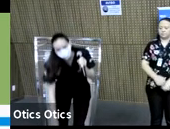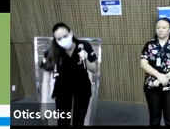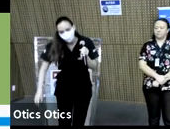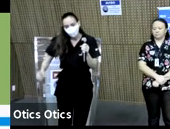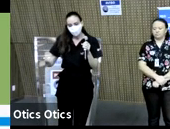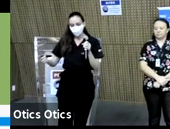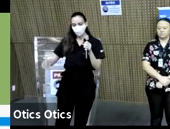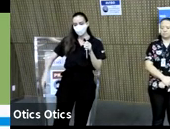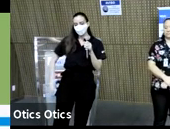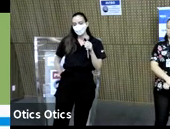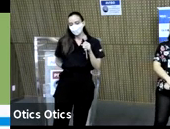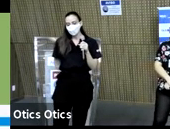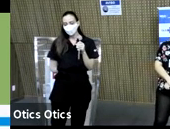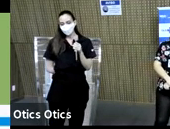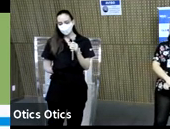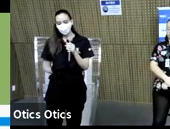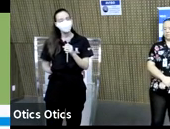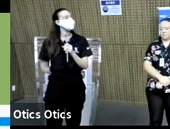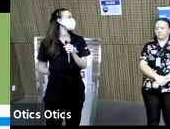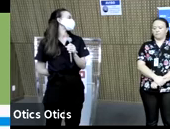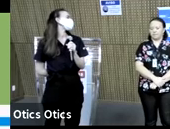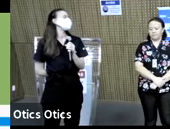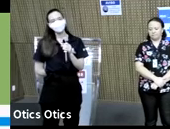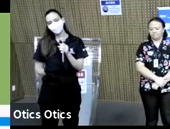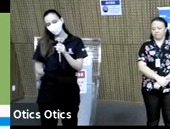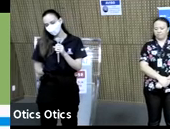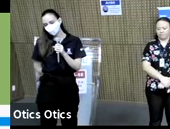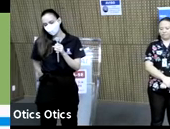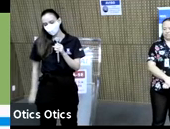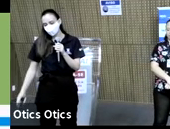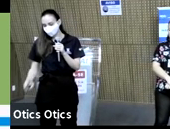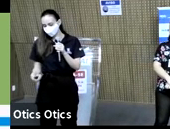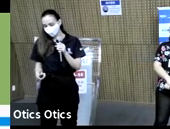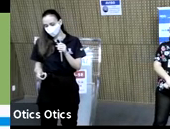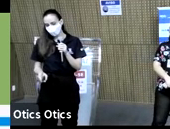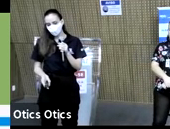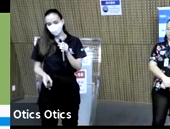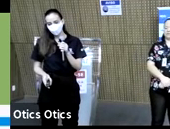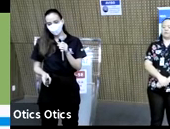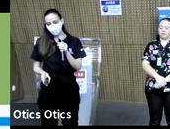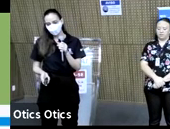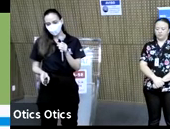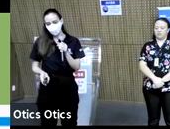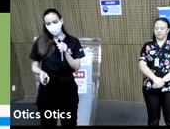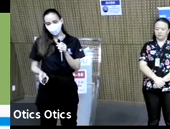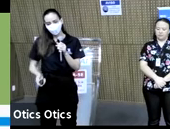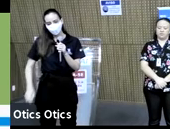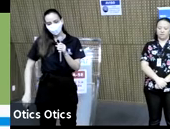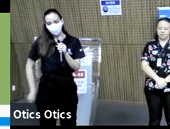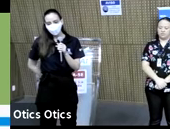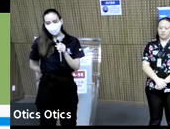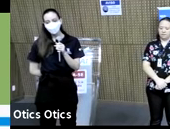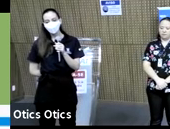de visita do IUPS, nós não temos na nossa área de abrangência.